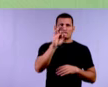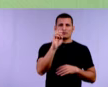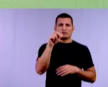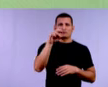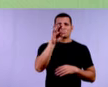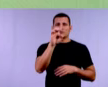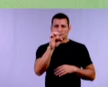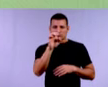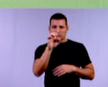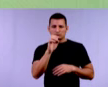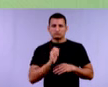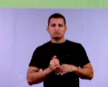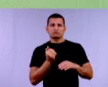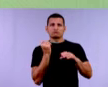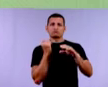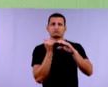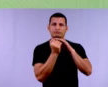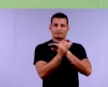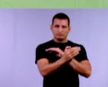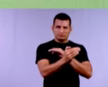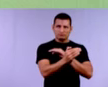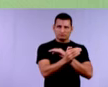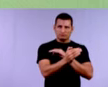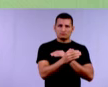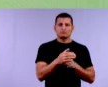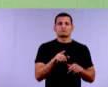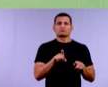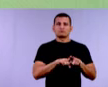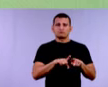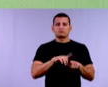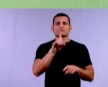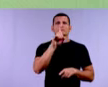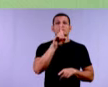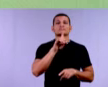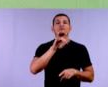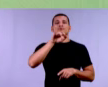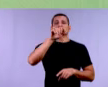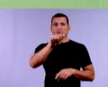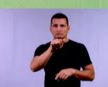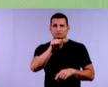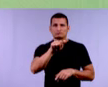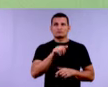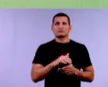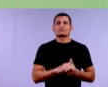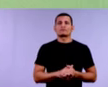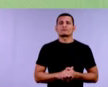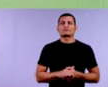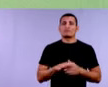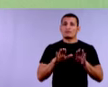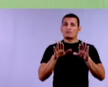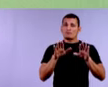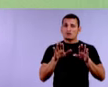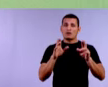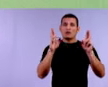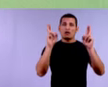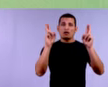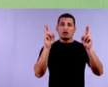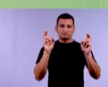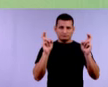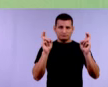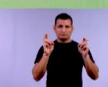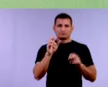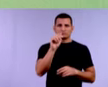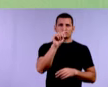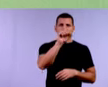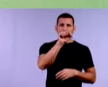receber? O receptor. A data também já é automático. O que não é automático é o assunto. É sempre bom,